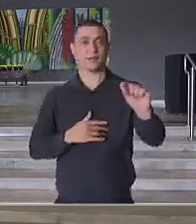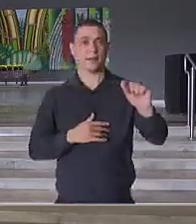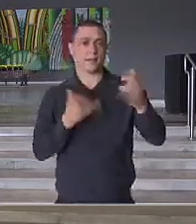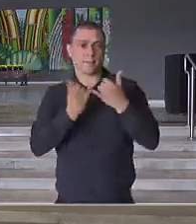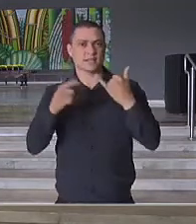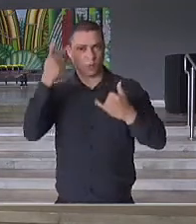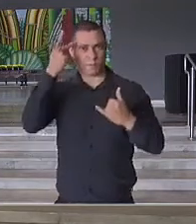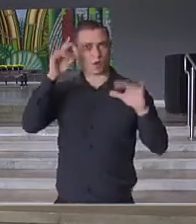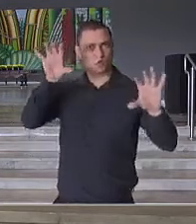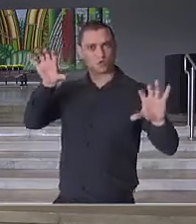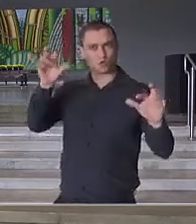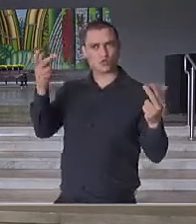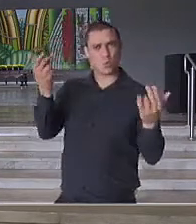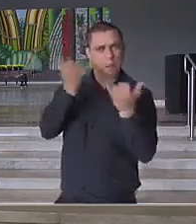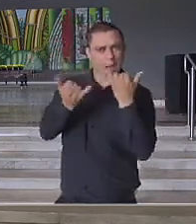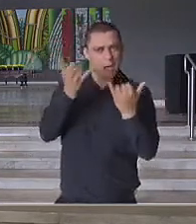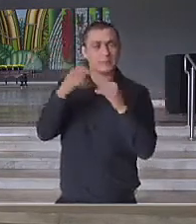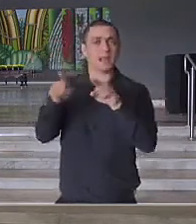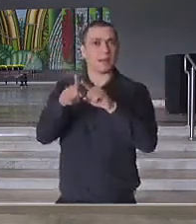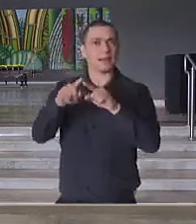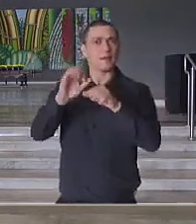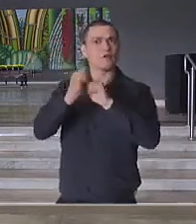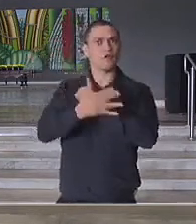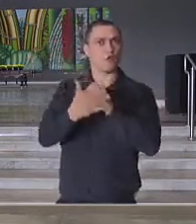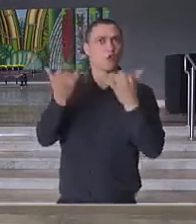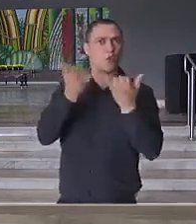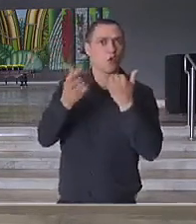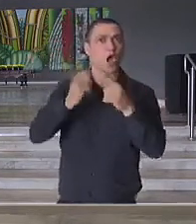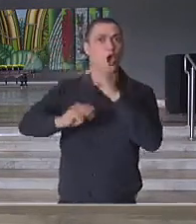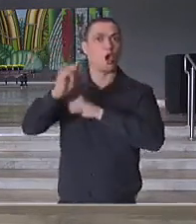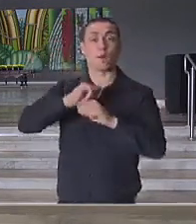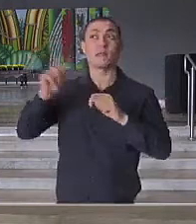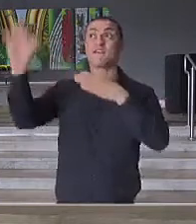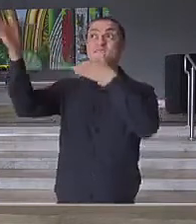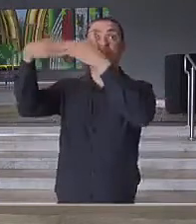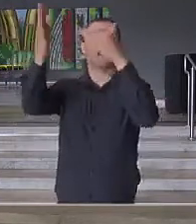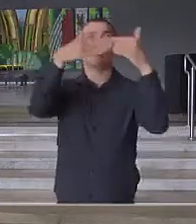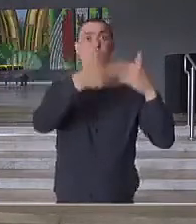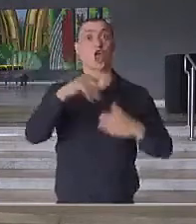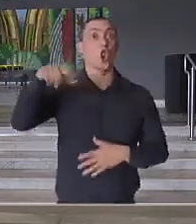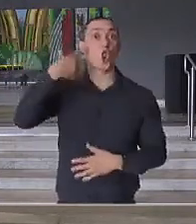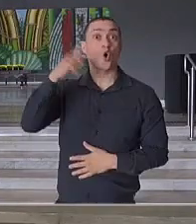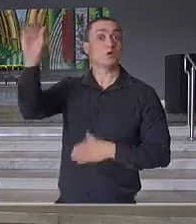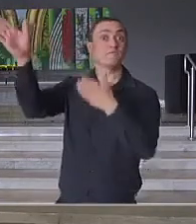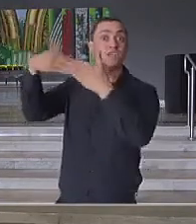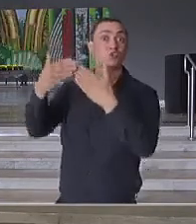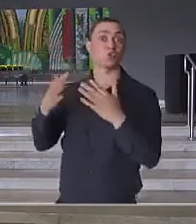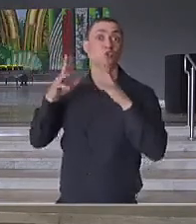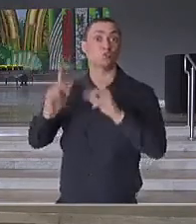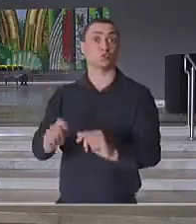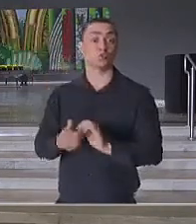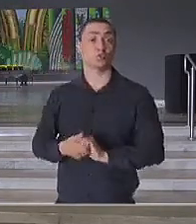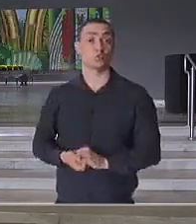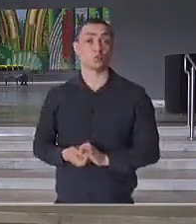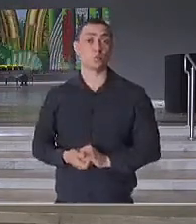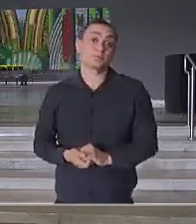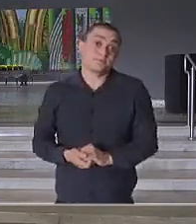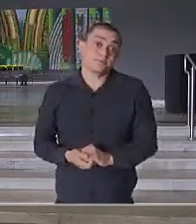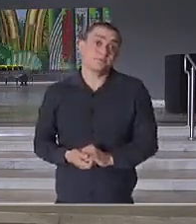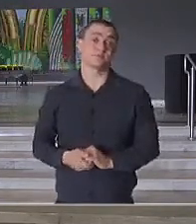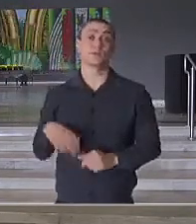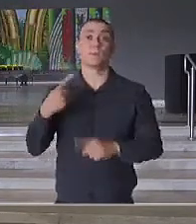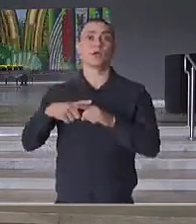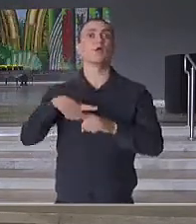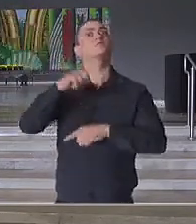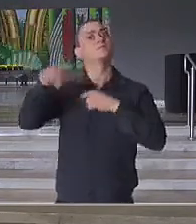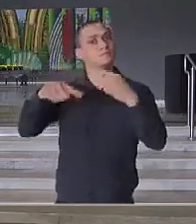semelhantes a São Paulo e com bastante evolução do ponto de vista econômico estão fechadas, como Londres, justamente como um mecanismo